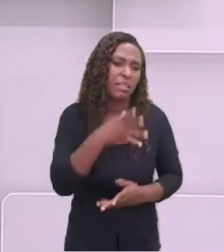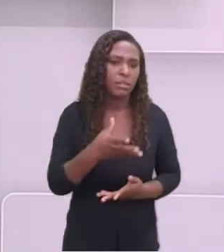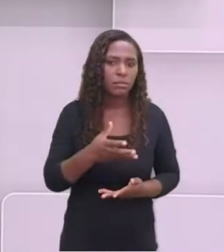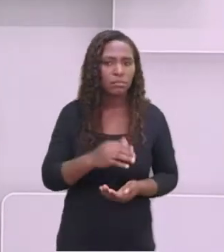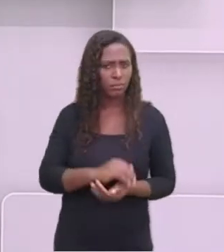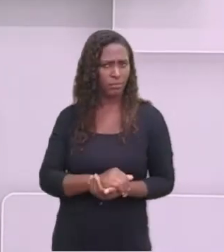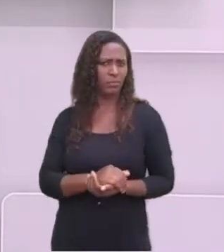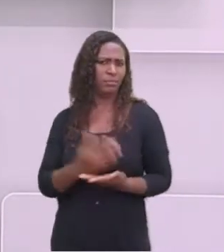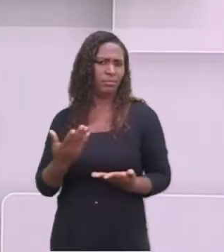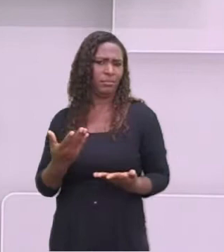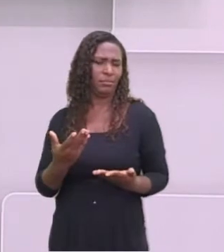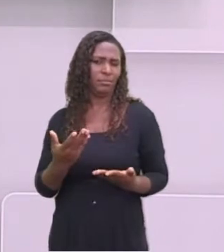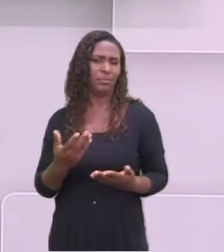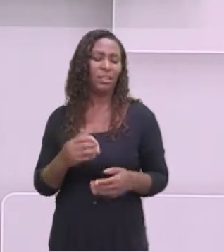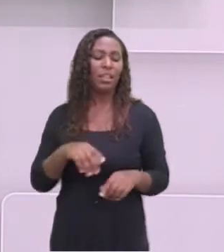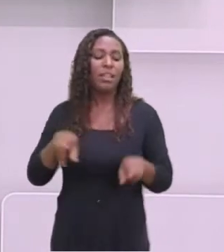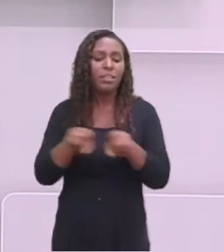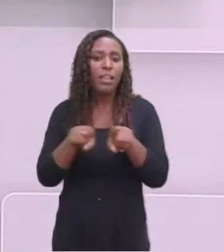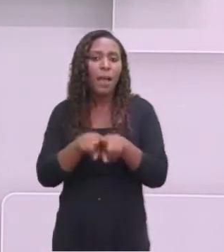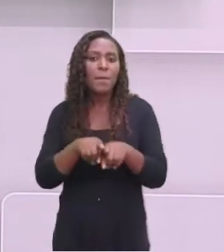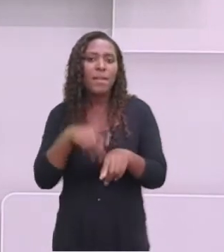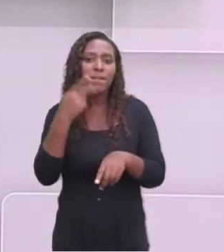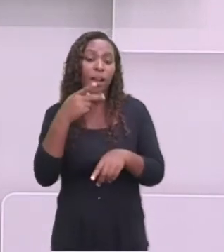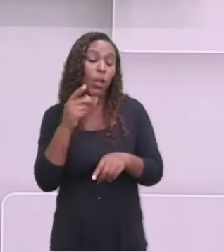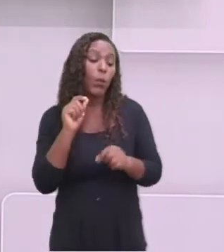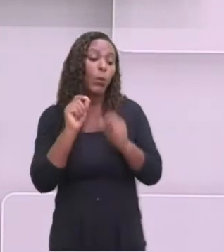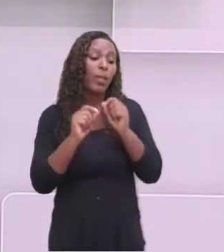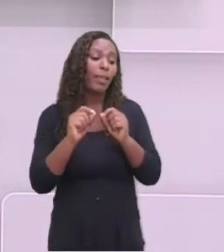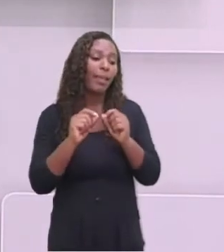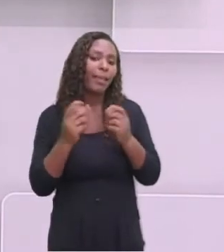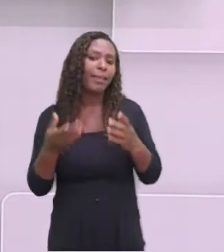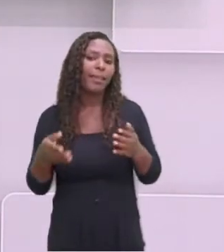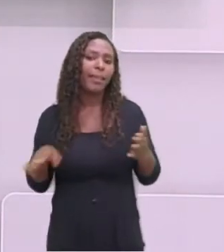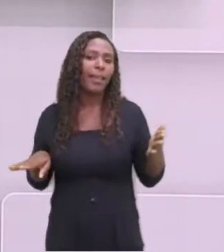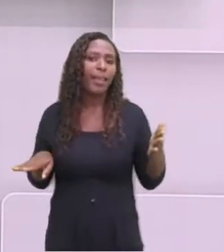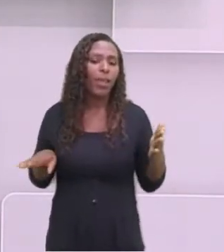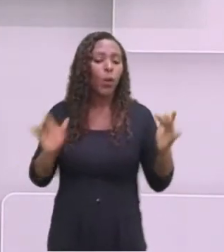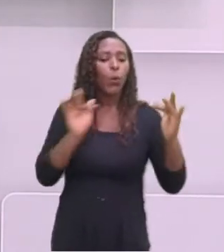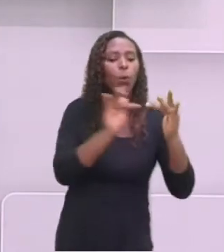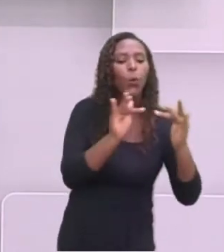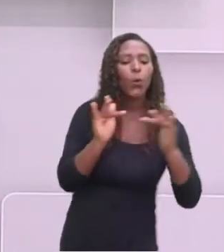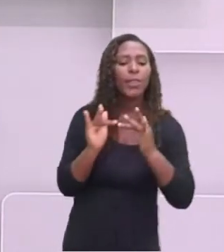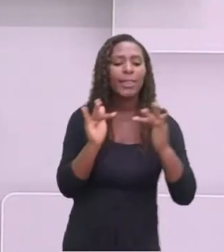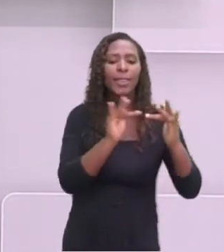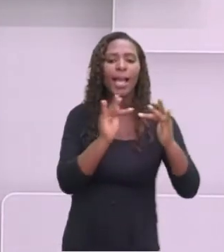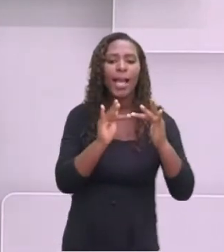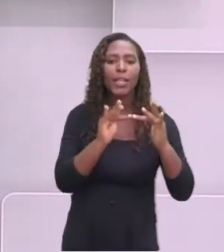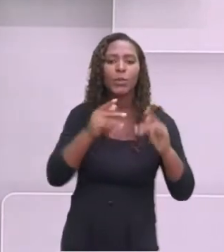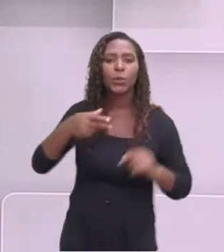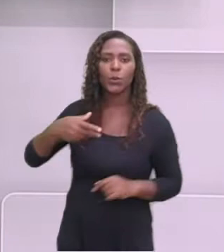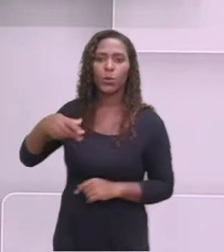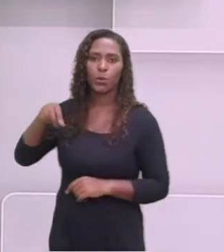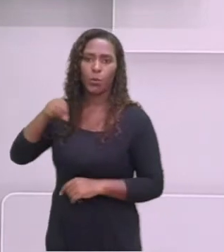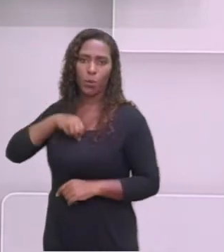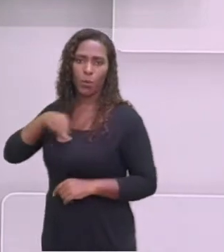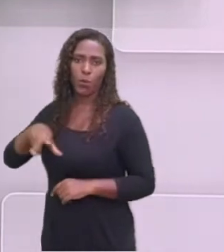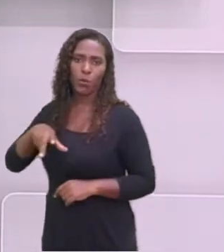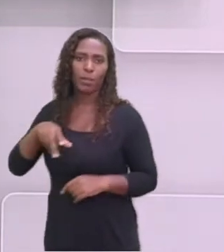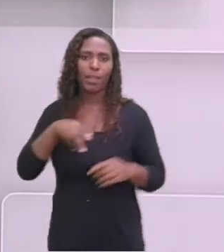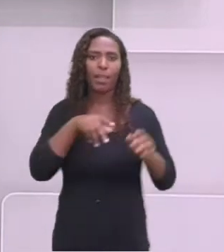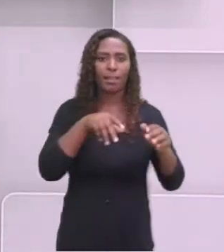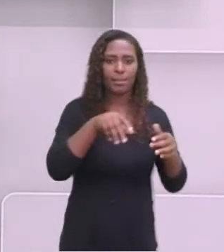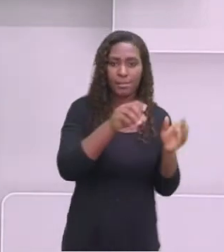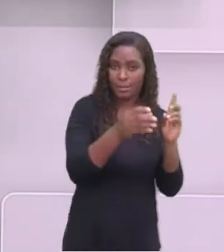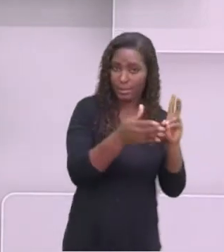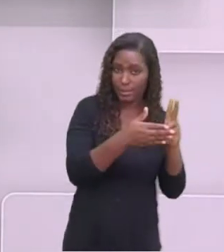culturas. Encontro de culturas? Vamos dar uma olhada? Como esses representantes, um